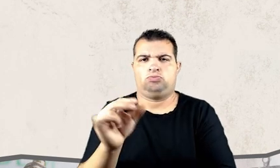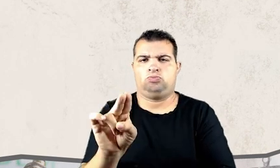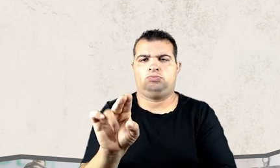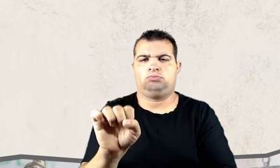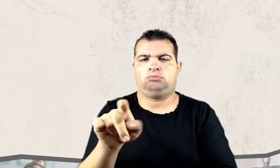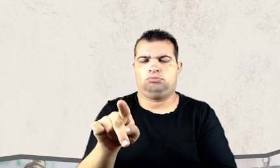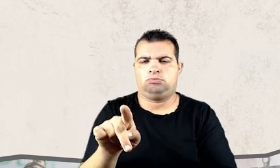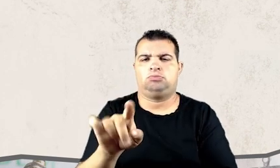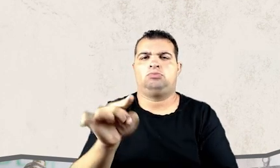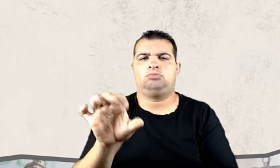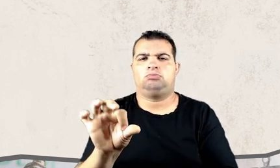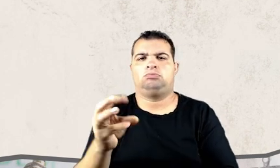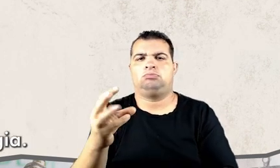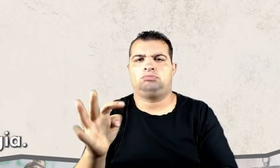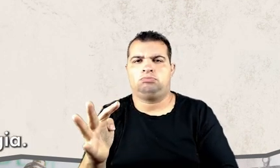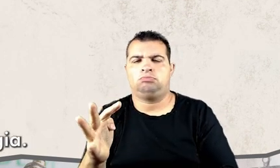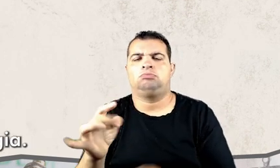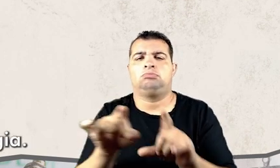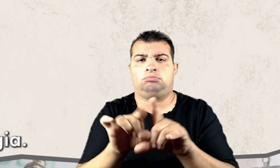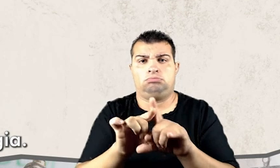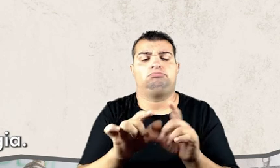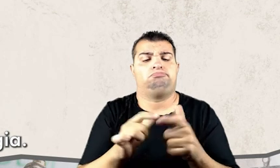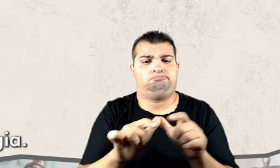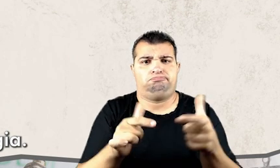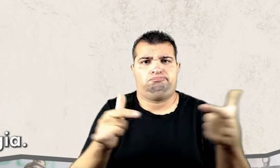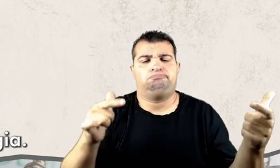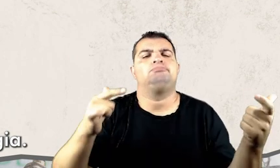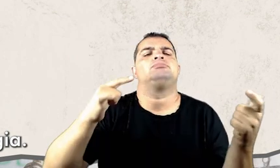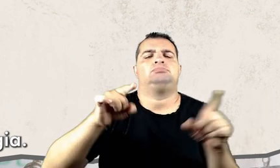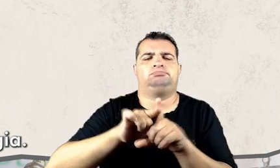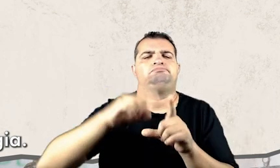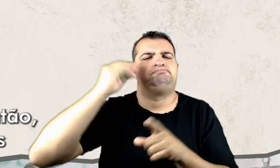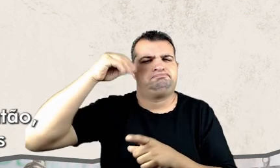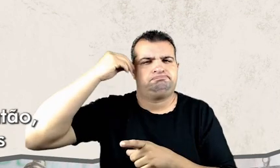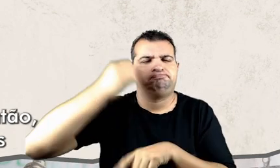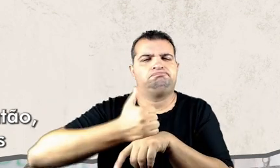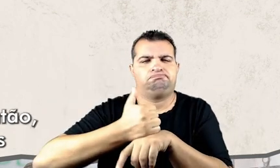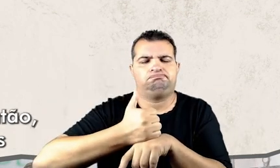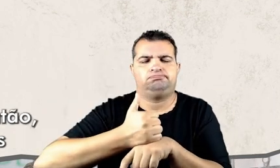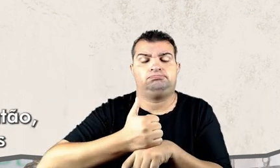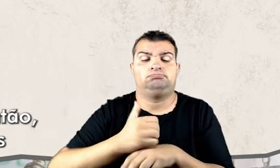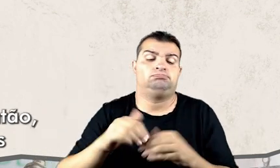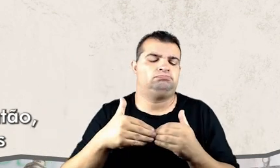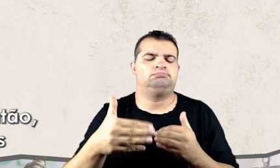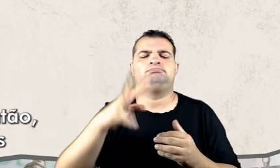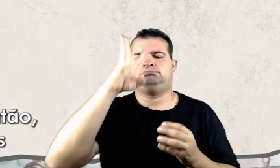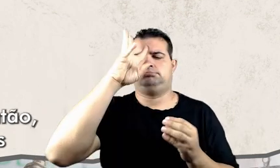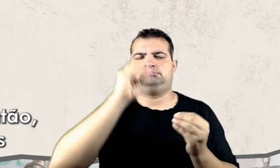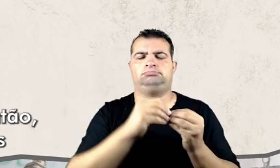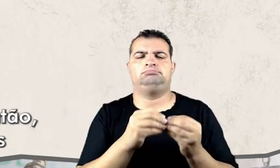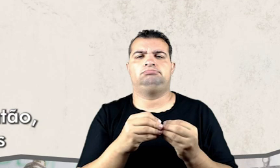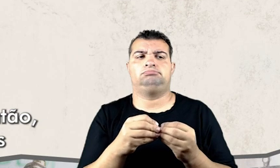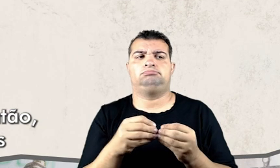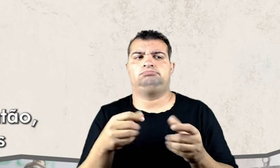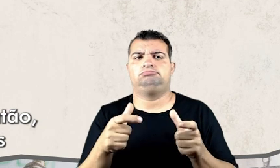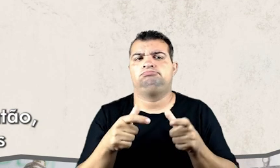em 1934. E isso favorece o desenvolvimento da psicologia. E a partir daí é que a gente, então,